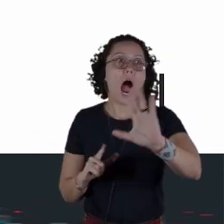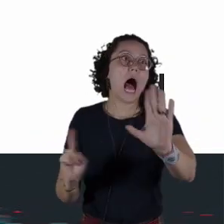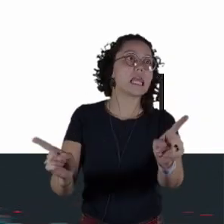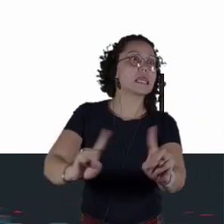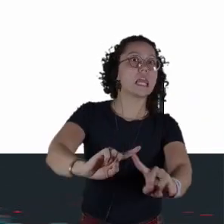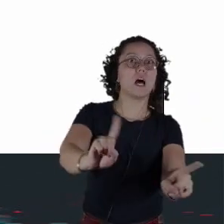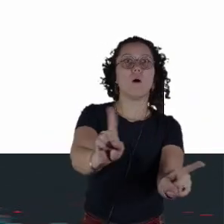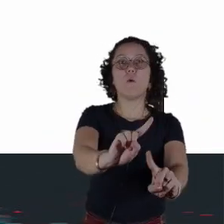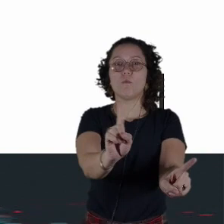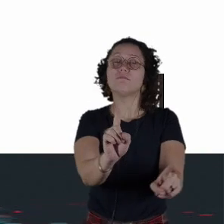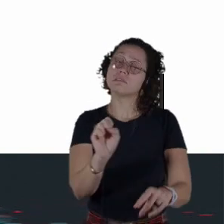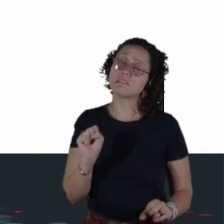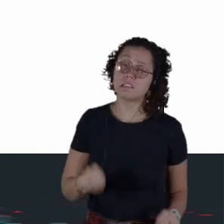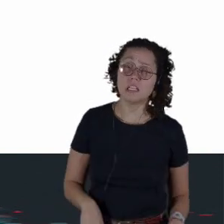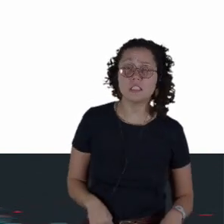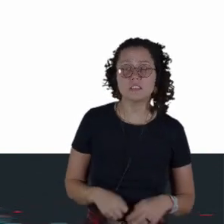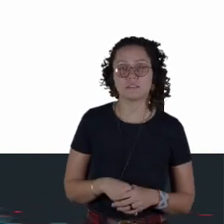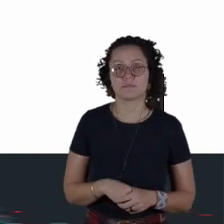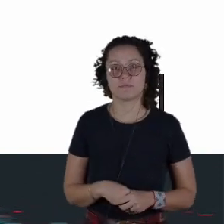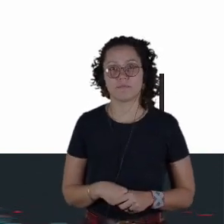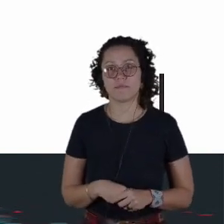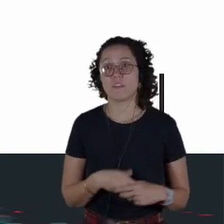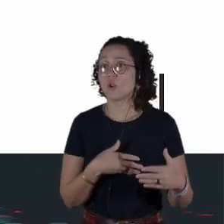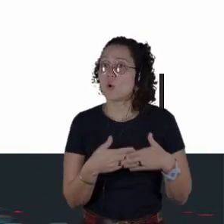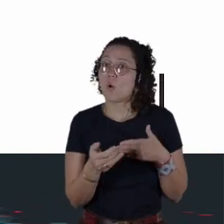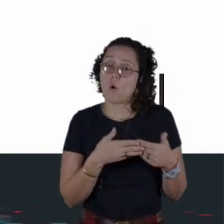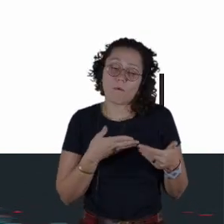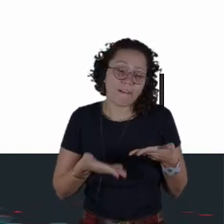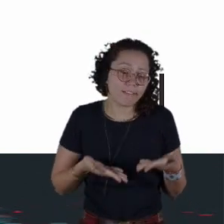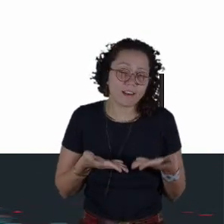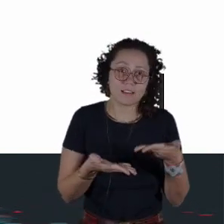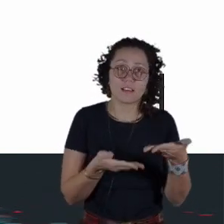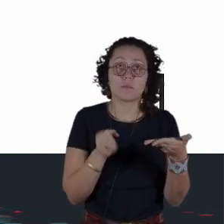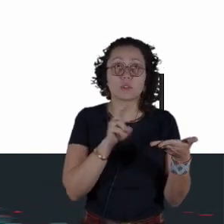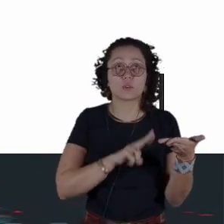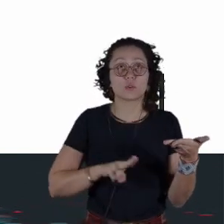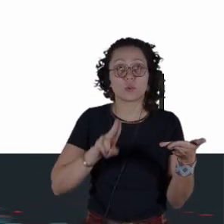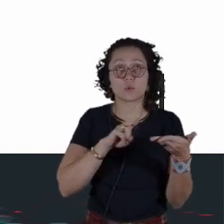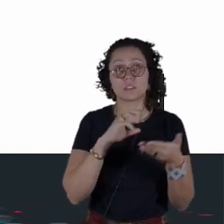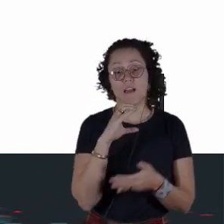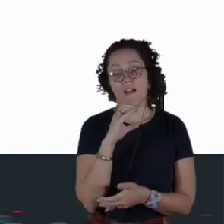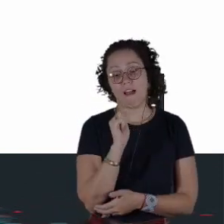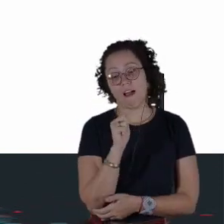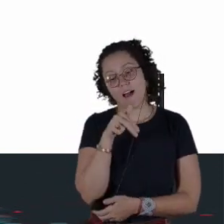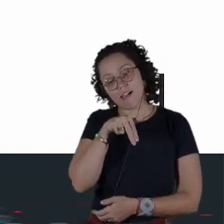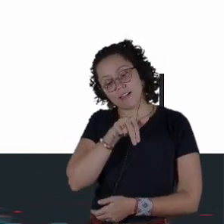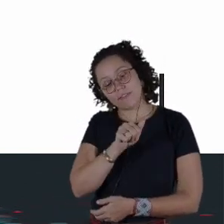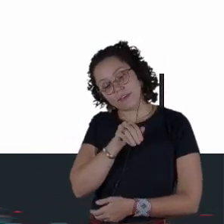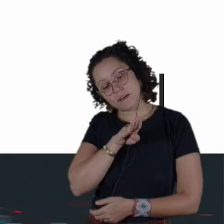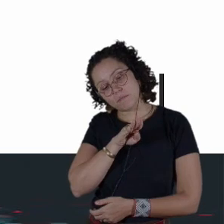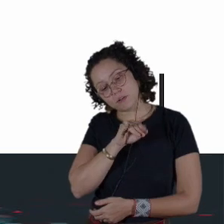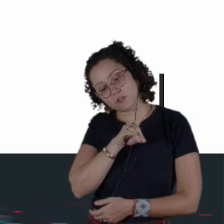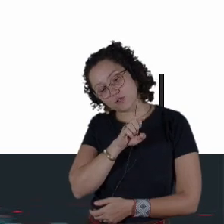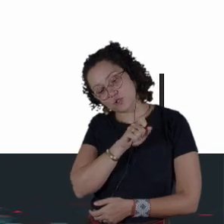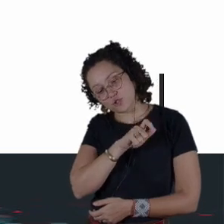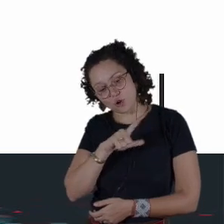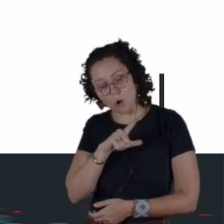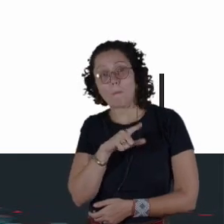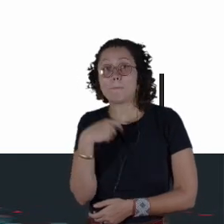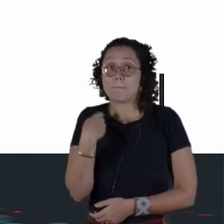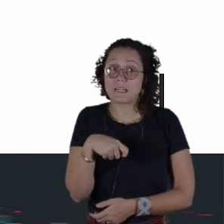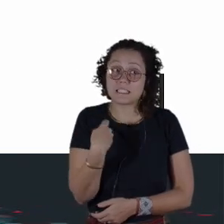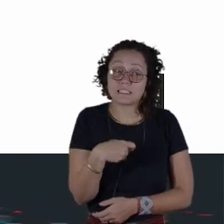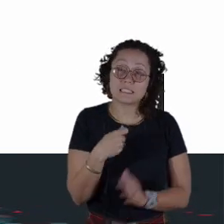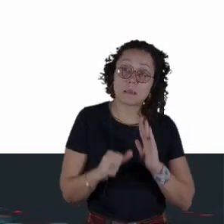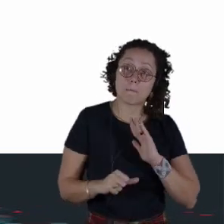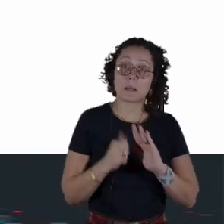Não. Sim. Qualquer tratamento com canabidiol tem que ser testado em enzimas hepáticas antes